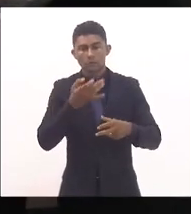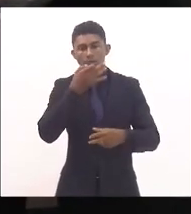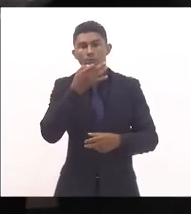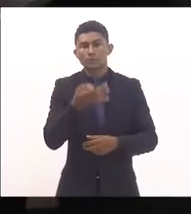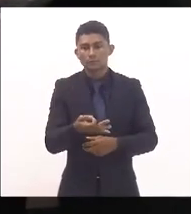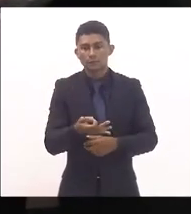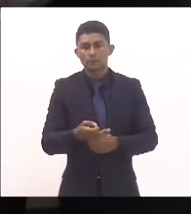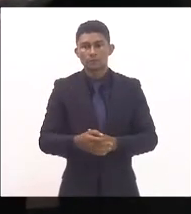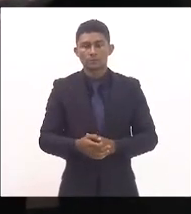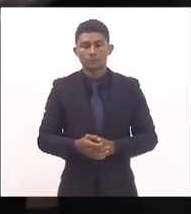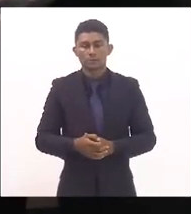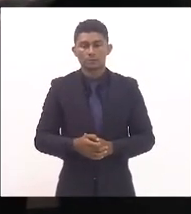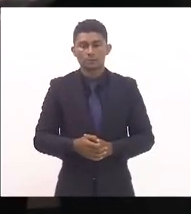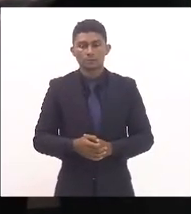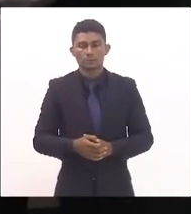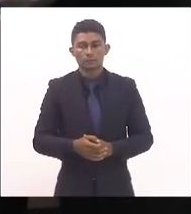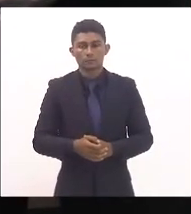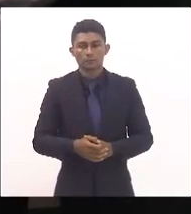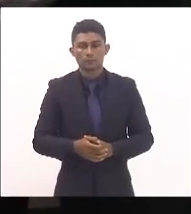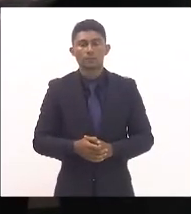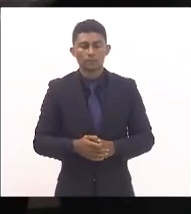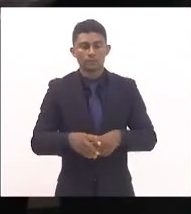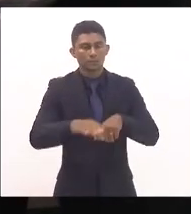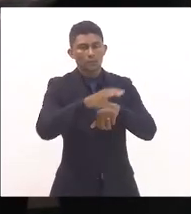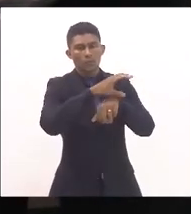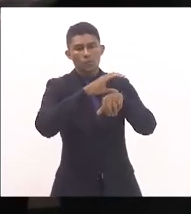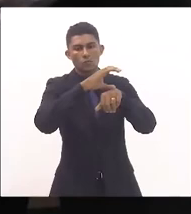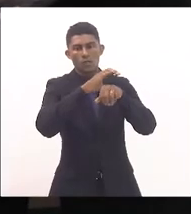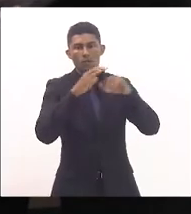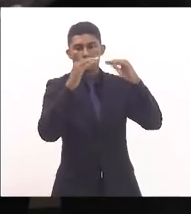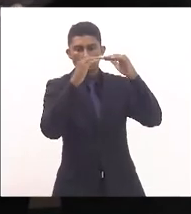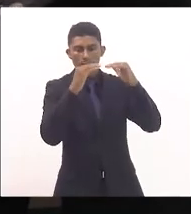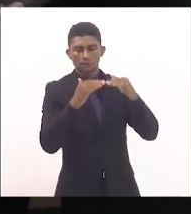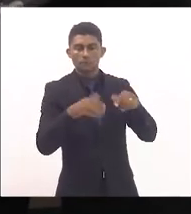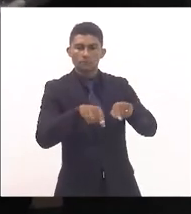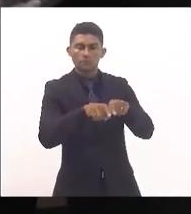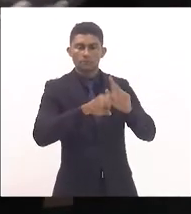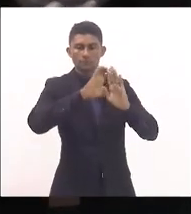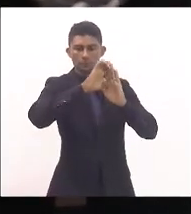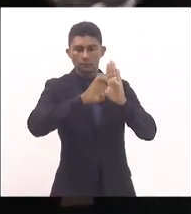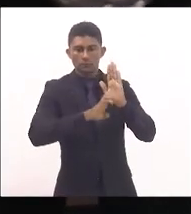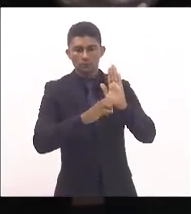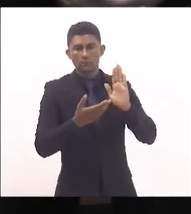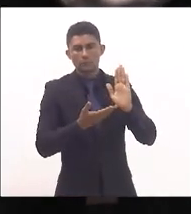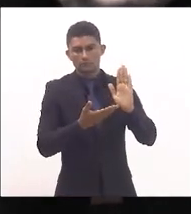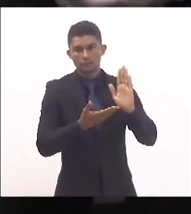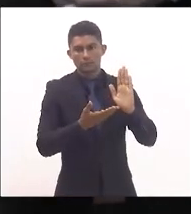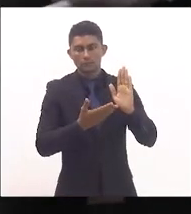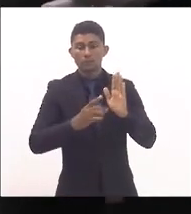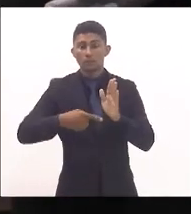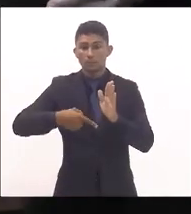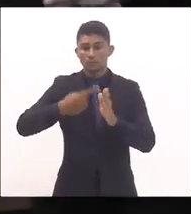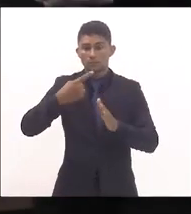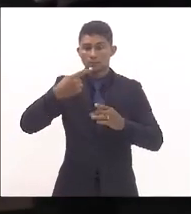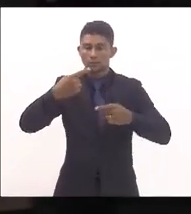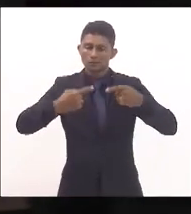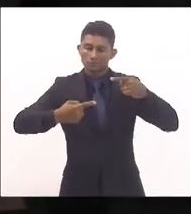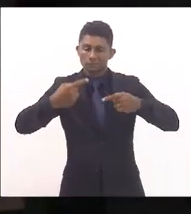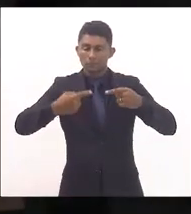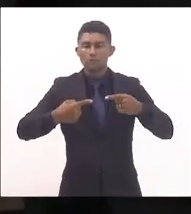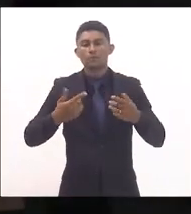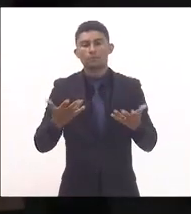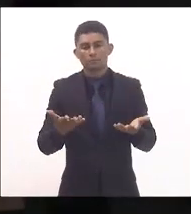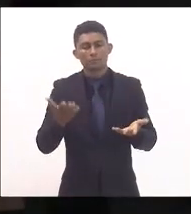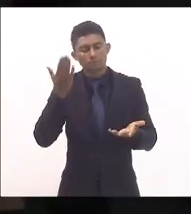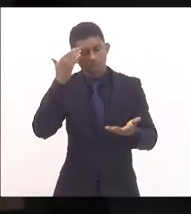aqui emitindo, é pela constitucionalidade com emenda, como está em primeira,